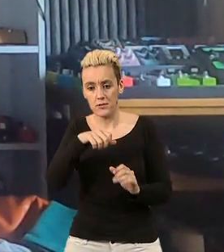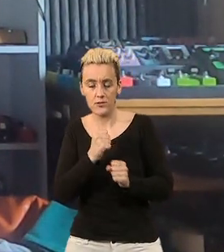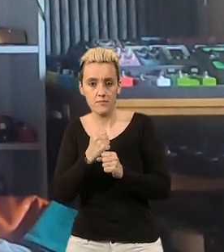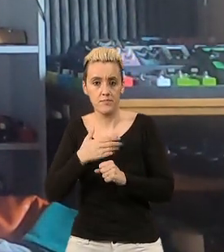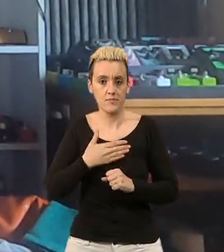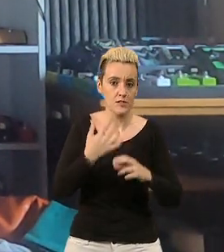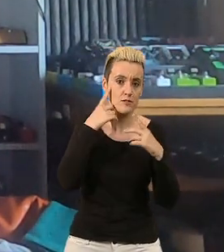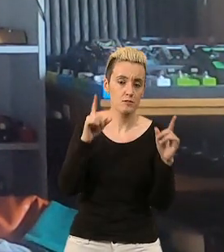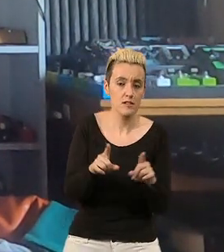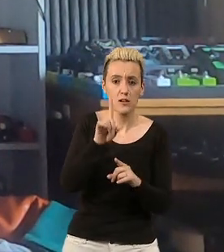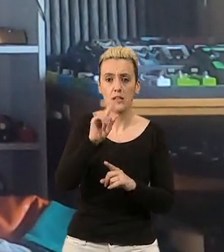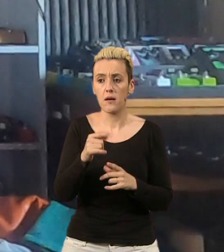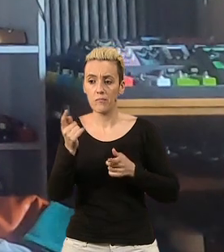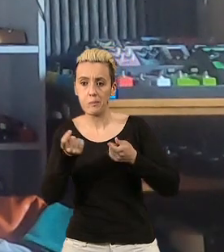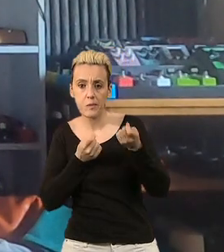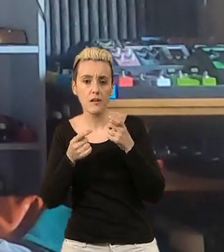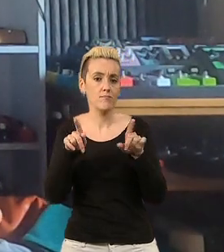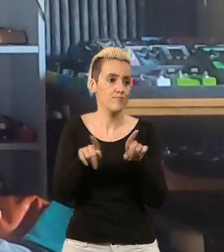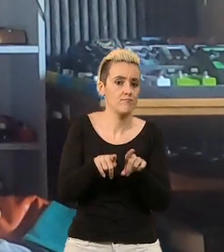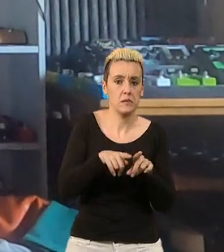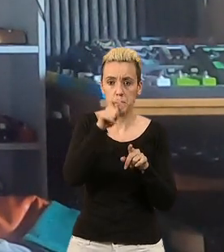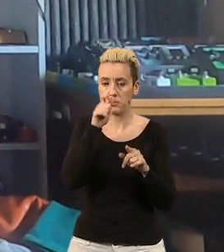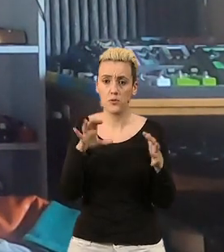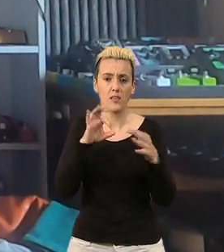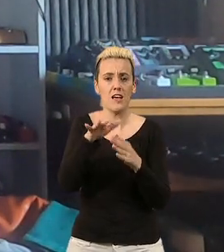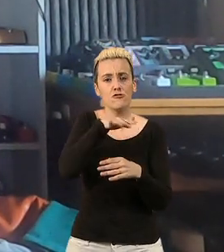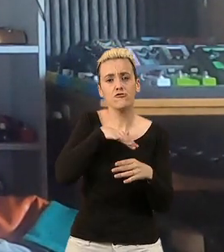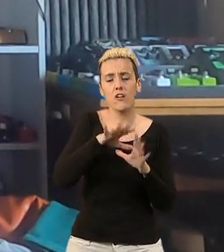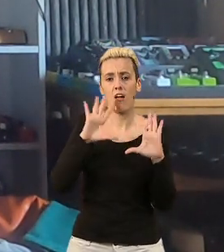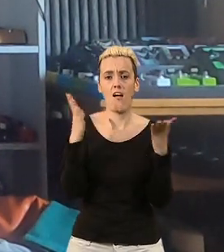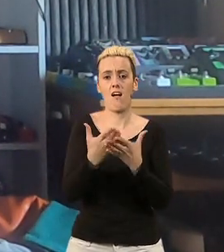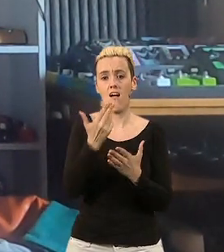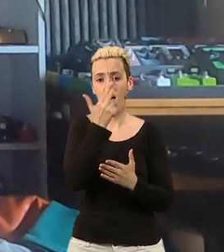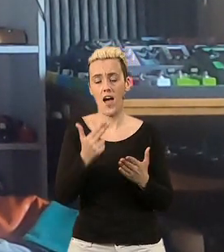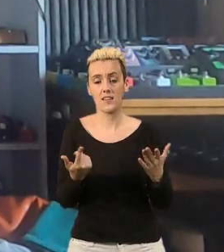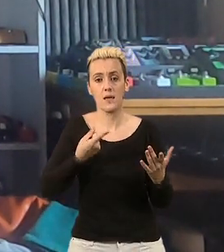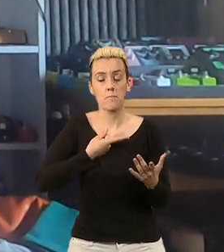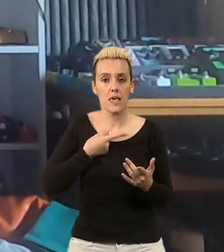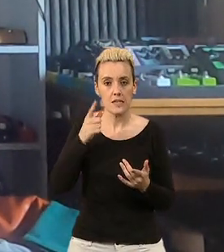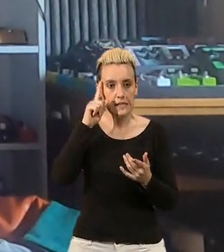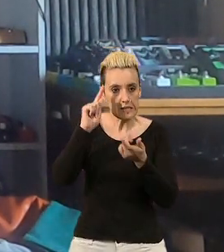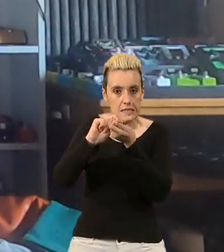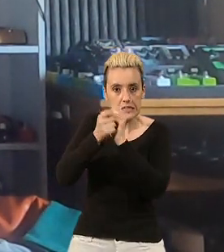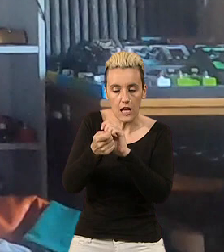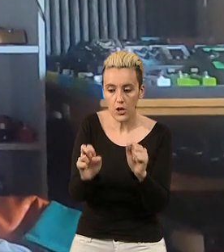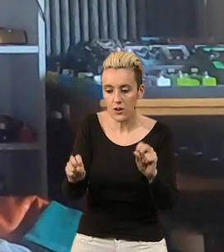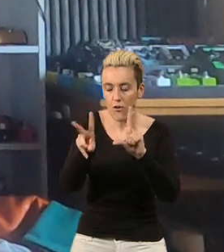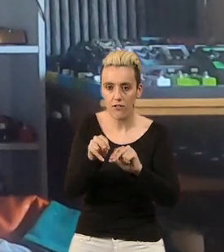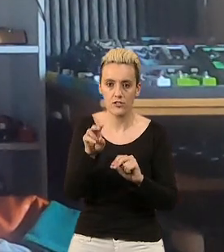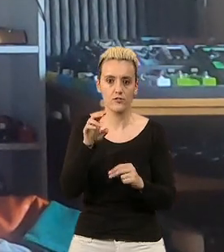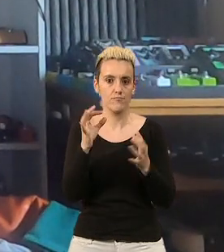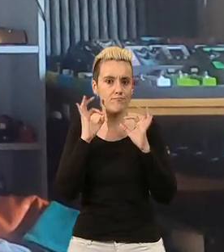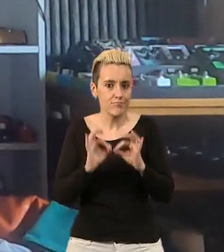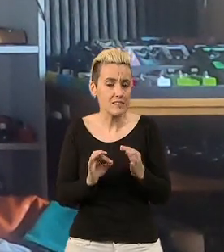músicos e os promotores e os artistas, de uma forma geral, terão que se reinventar e terão que encontrar